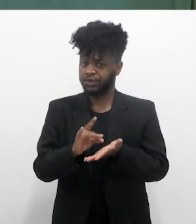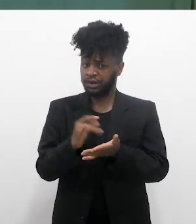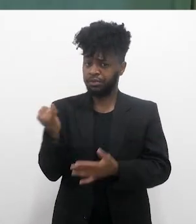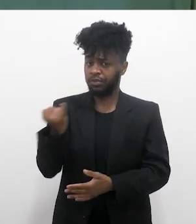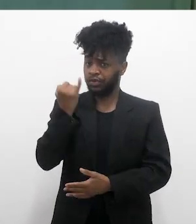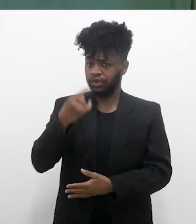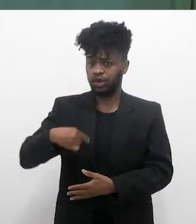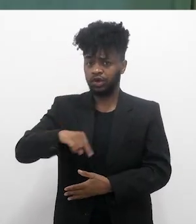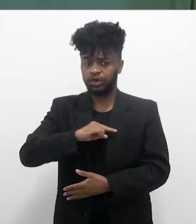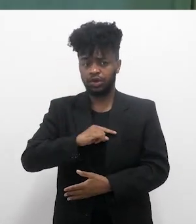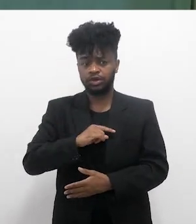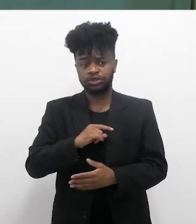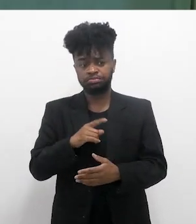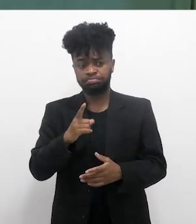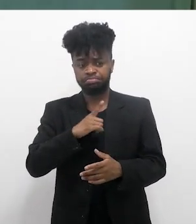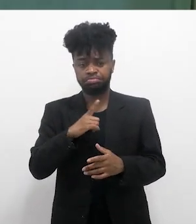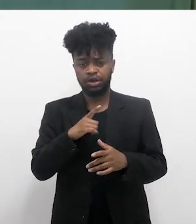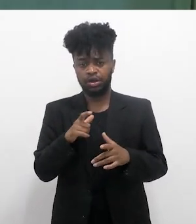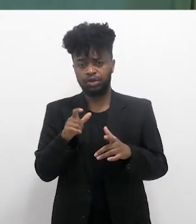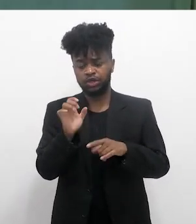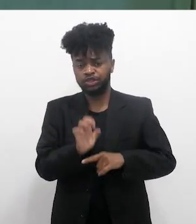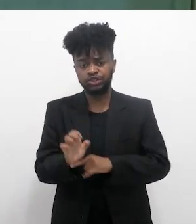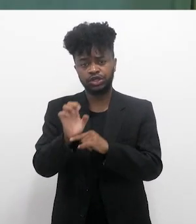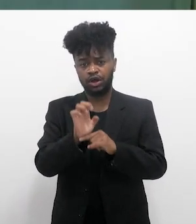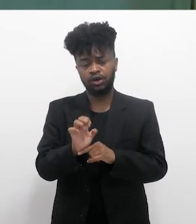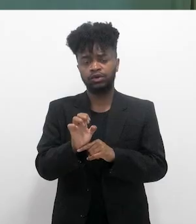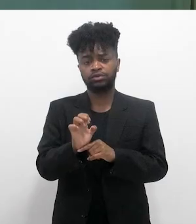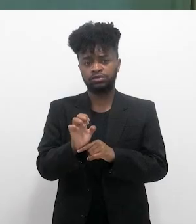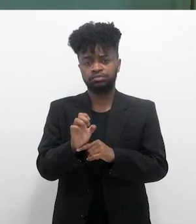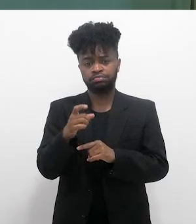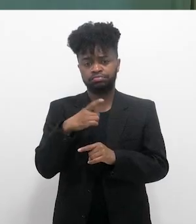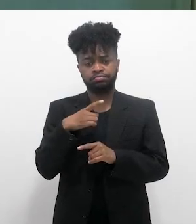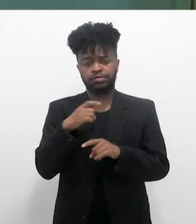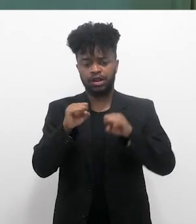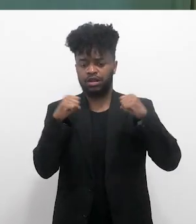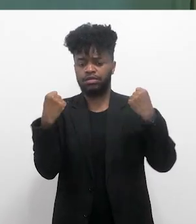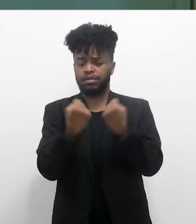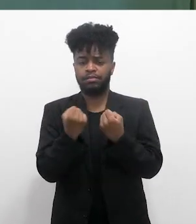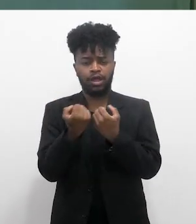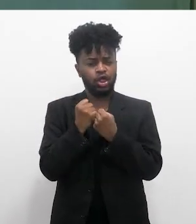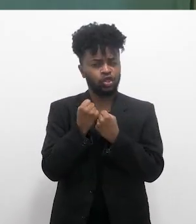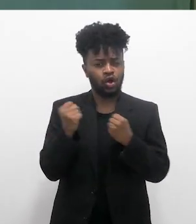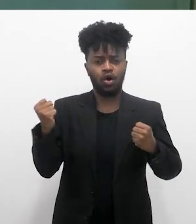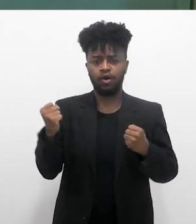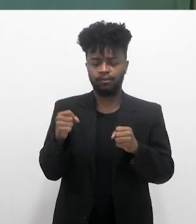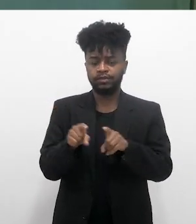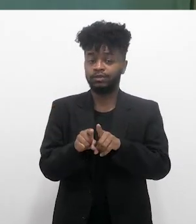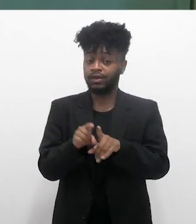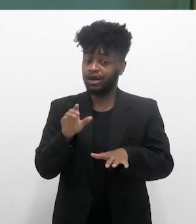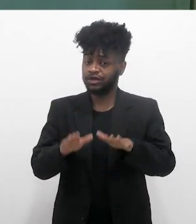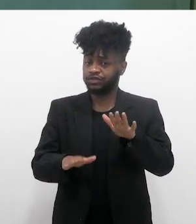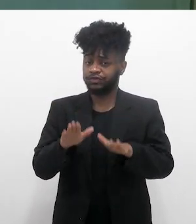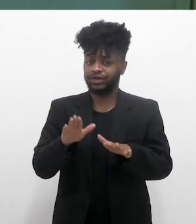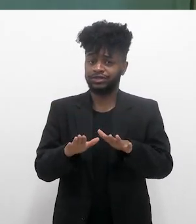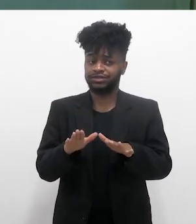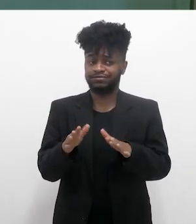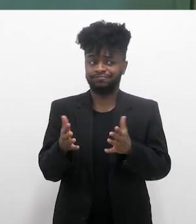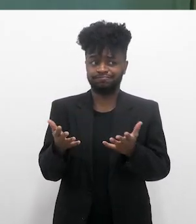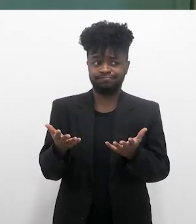ser de um estado que tem um monumento desses e que muitas vezes não é